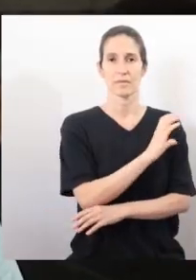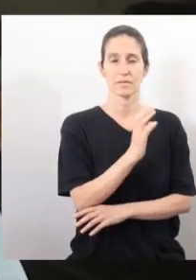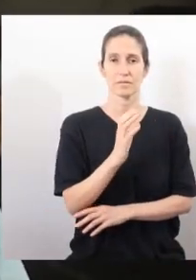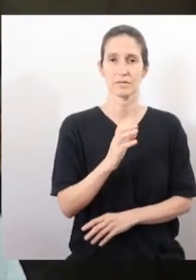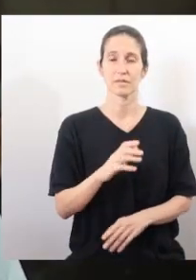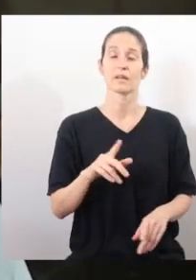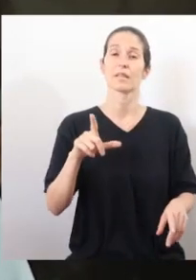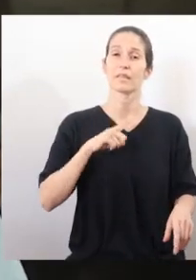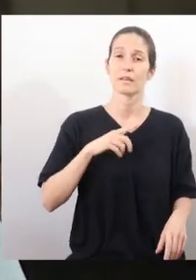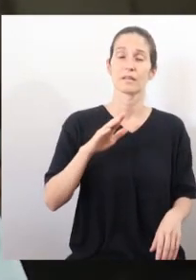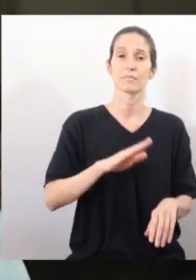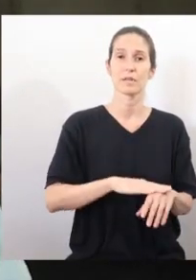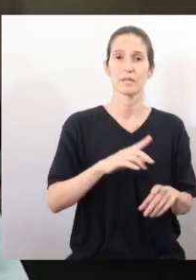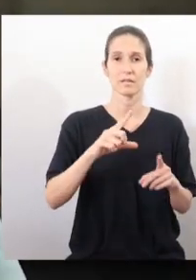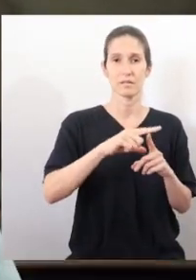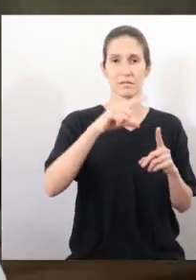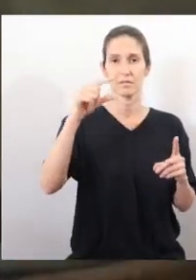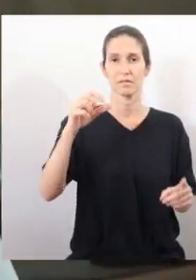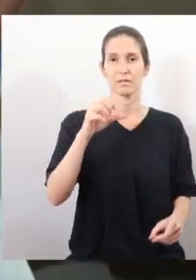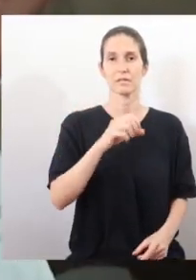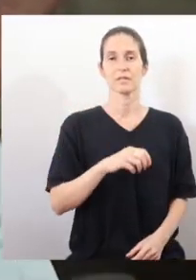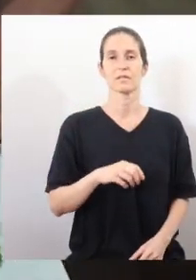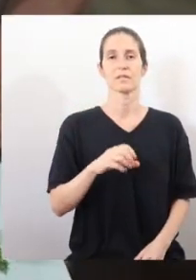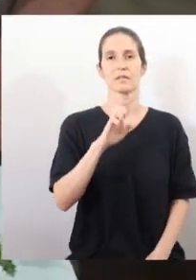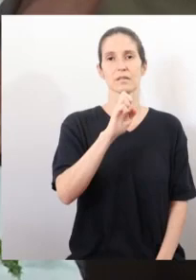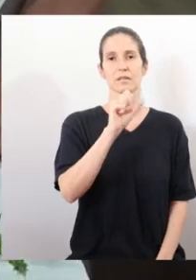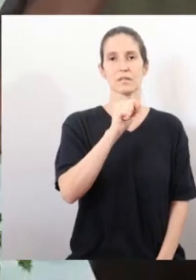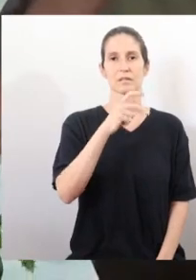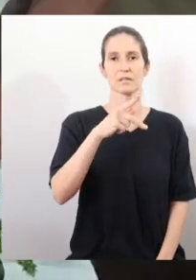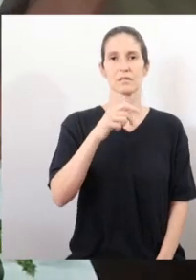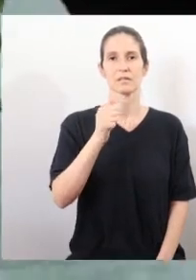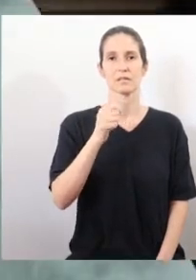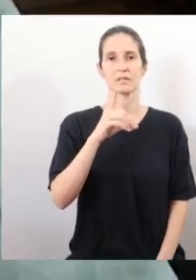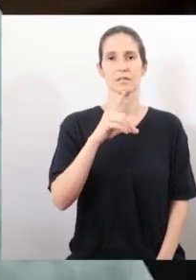Estas ervas, e ainda tem a espada de São Jorge.